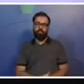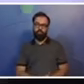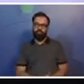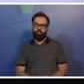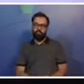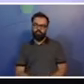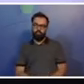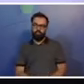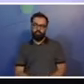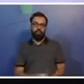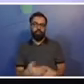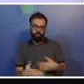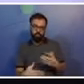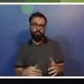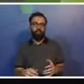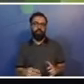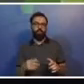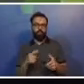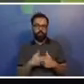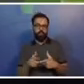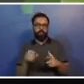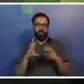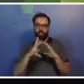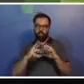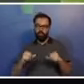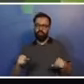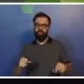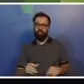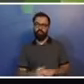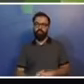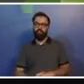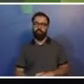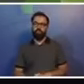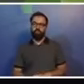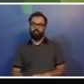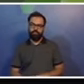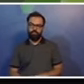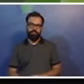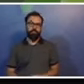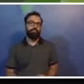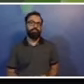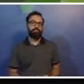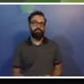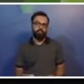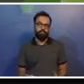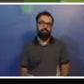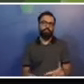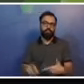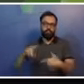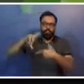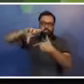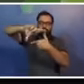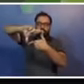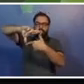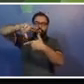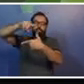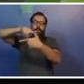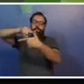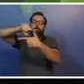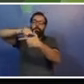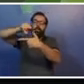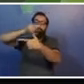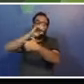Terceiro, resolve a equação. Então vamos lá. Medida do lado menor, D.